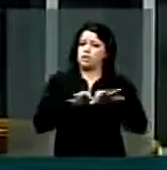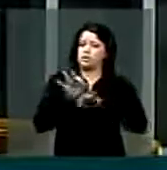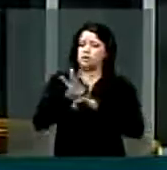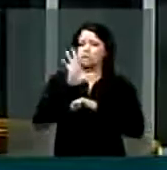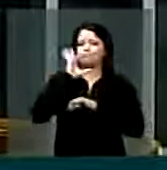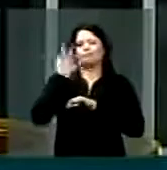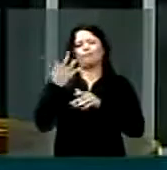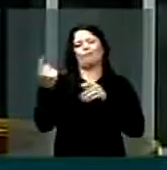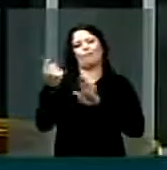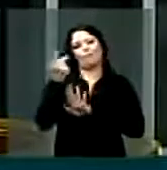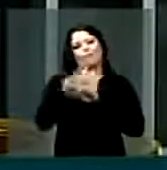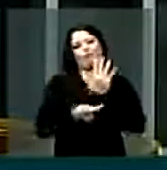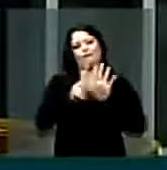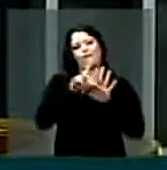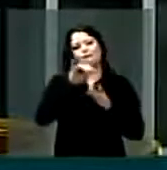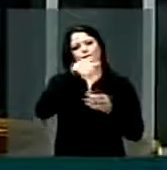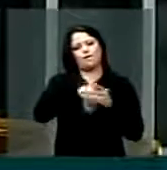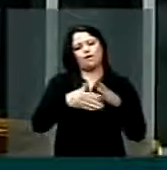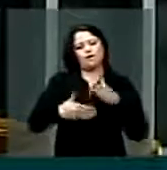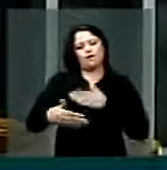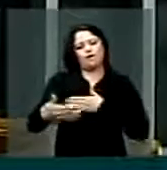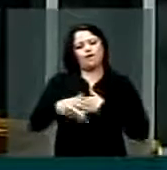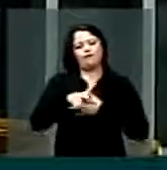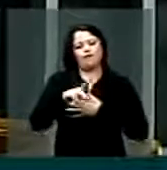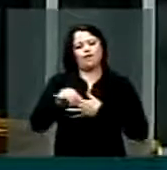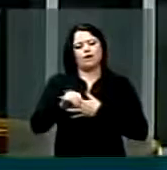projeto para casa, que nós vamos votar nos próximos